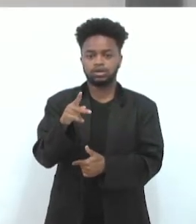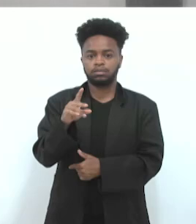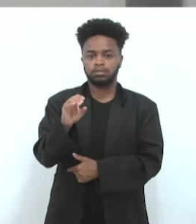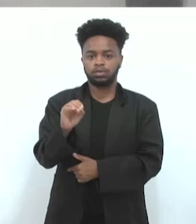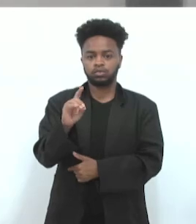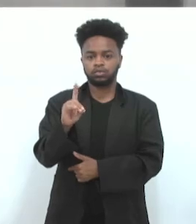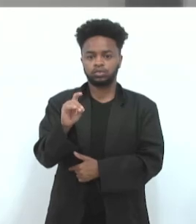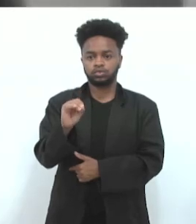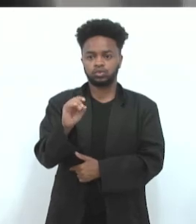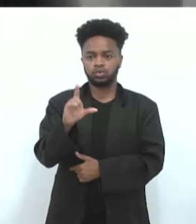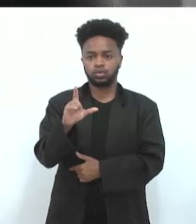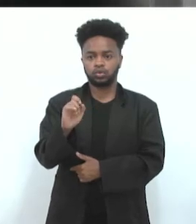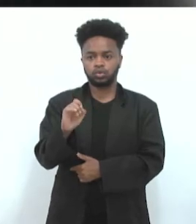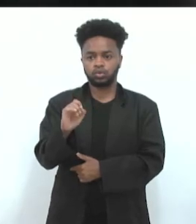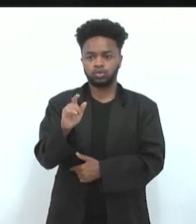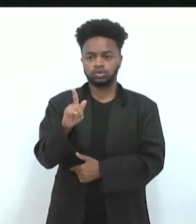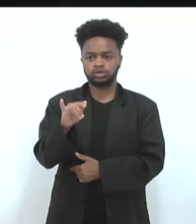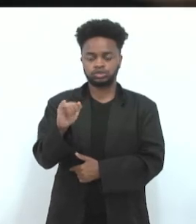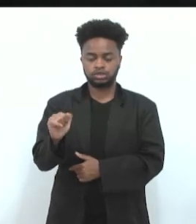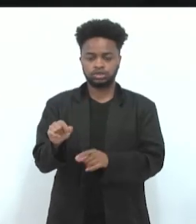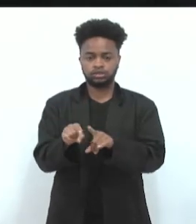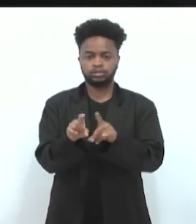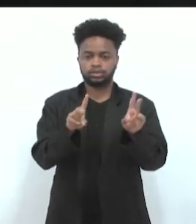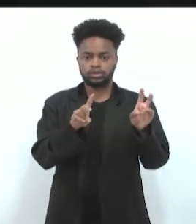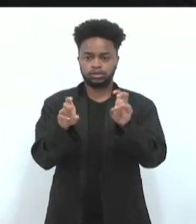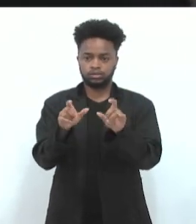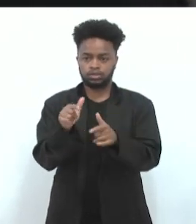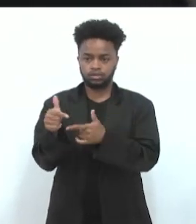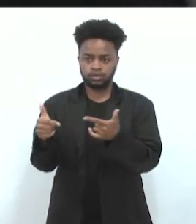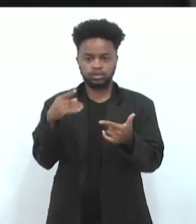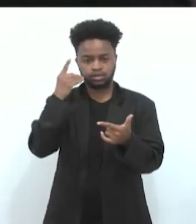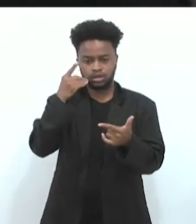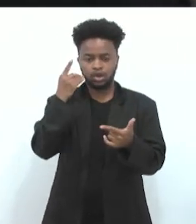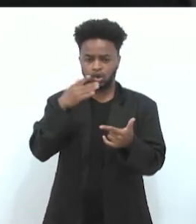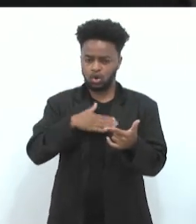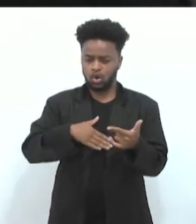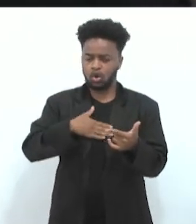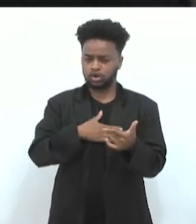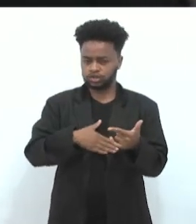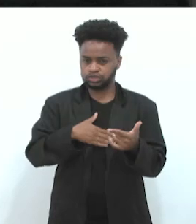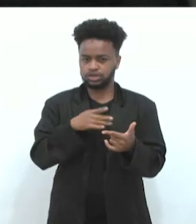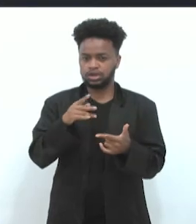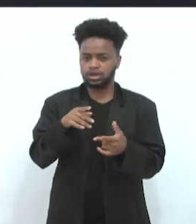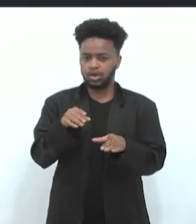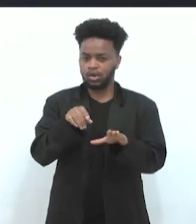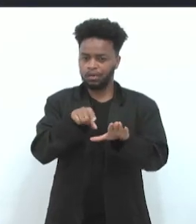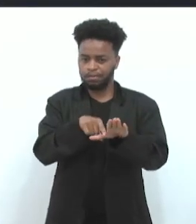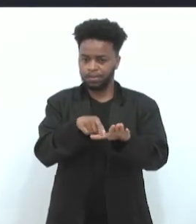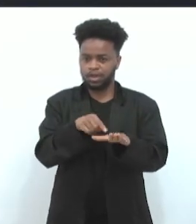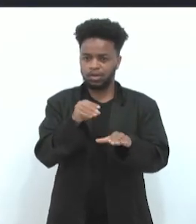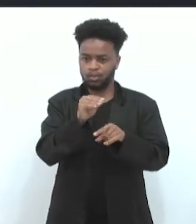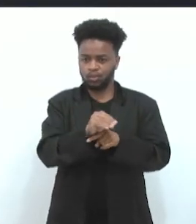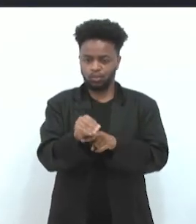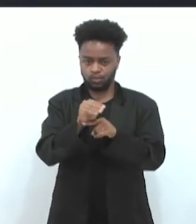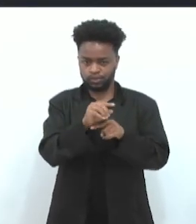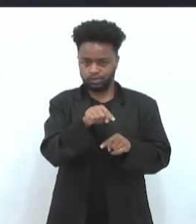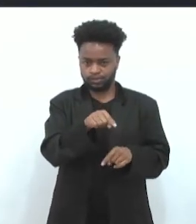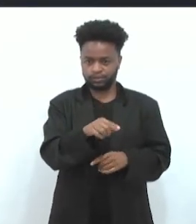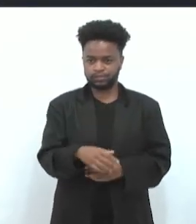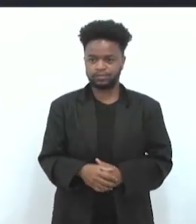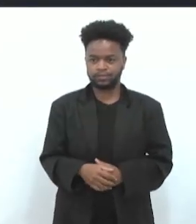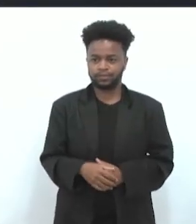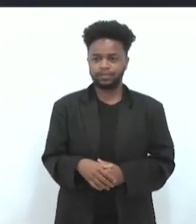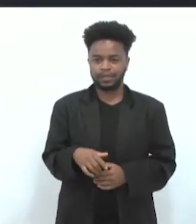Estado do Rio de Janeiro e dá outras providências. O deputado Valdeci gosta de O pé. deputado Valdeci é o especialista em pé da Caminhou Assembleia. muito